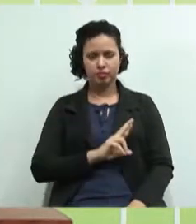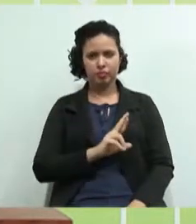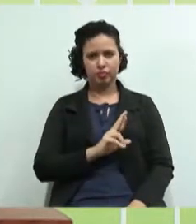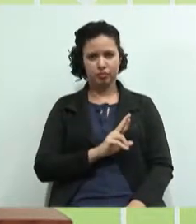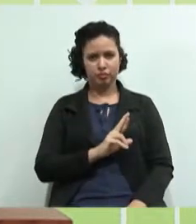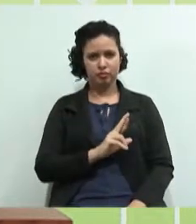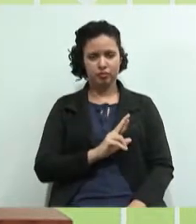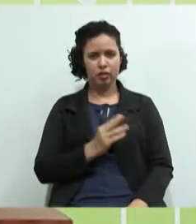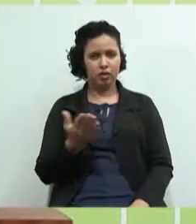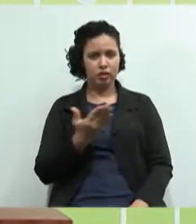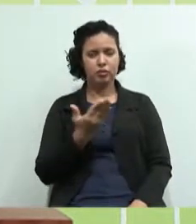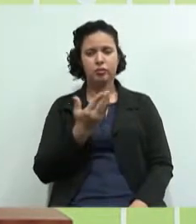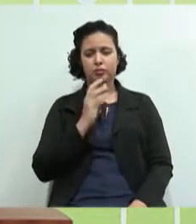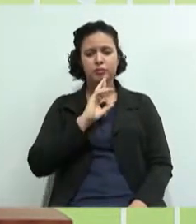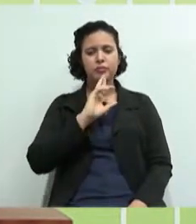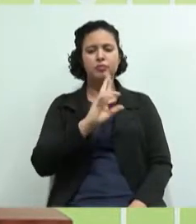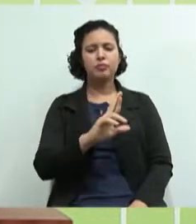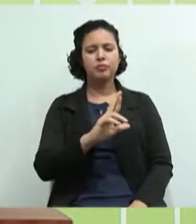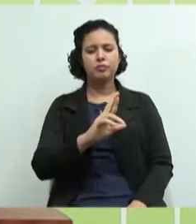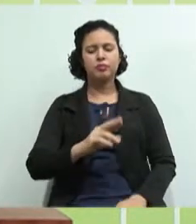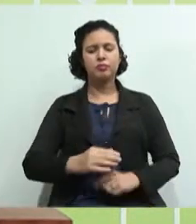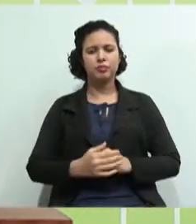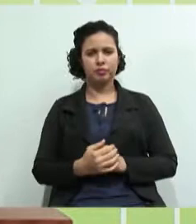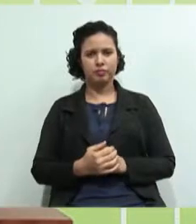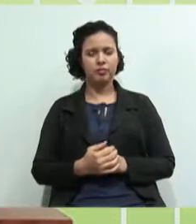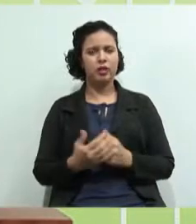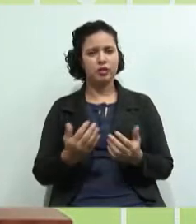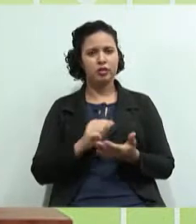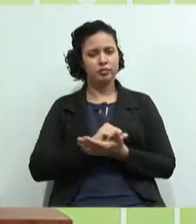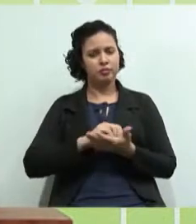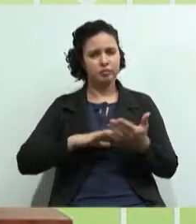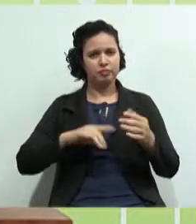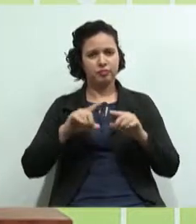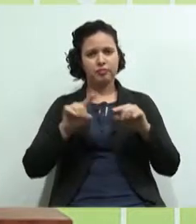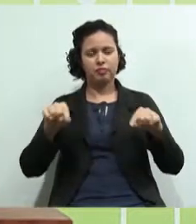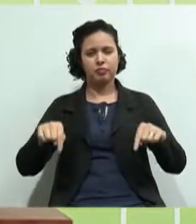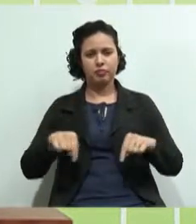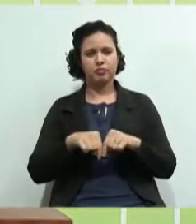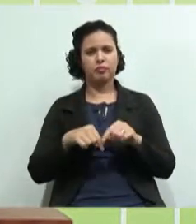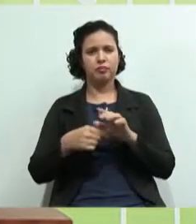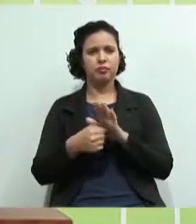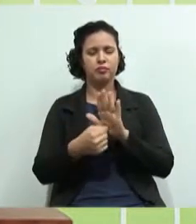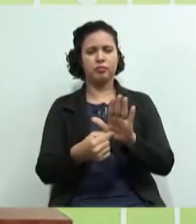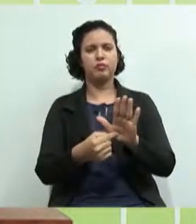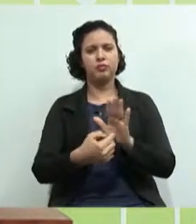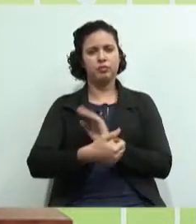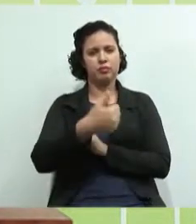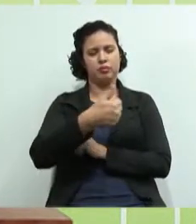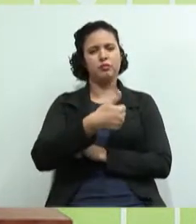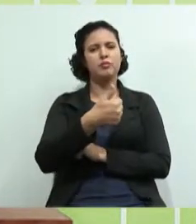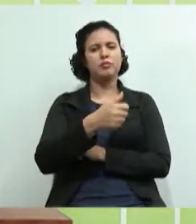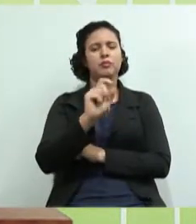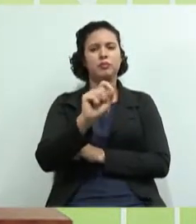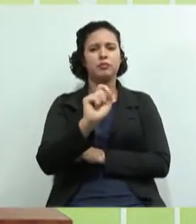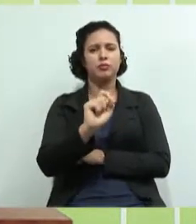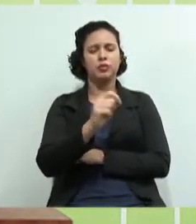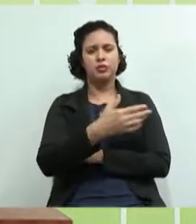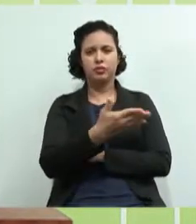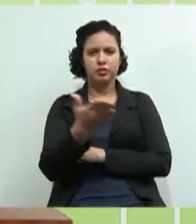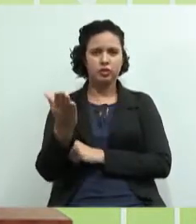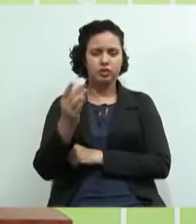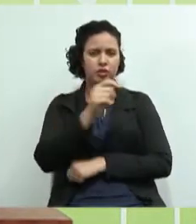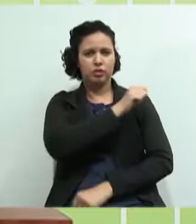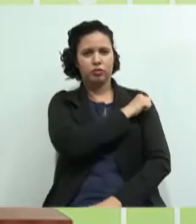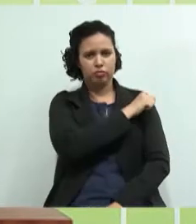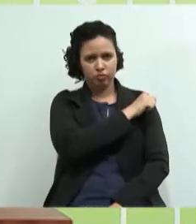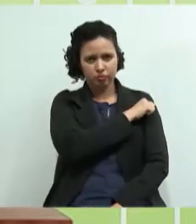nós vamos falar para você. E é claro, vamos para essa atividade de sala. Deixa eu colocar então aqui a primeira questão para que você,